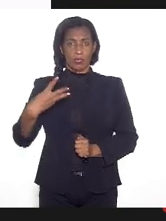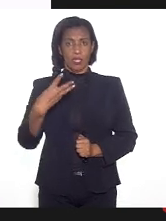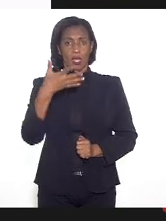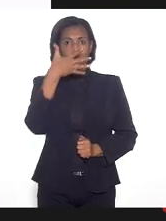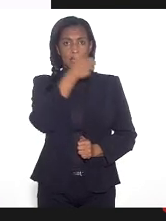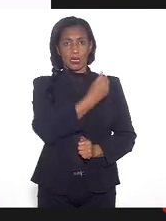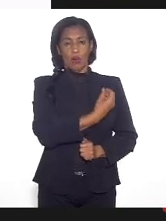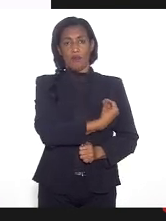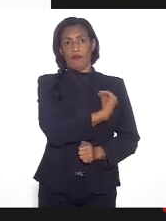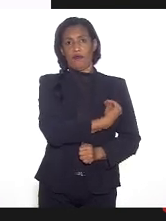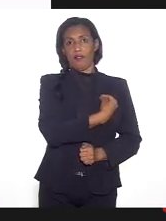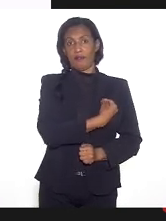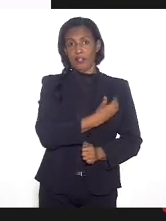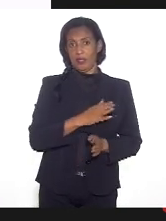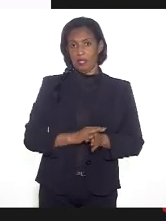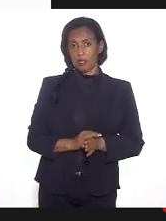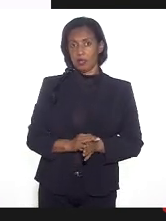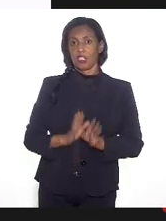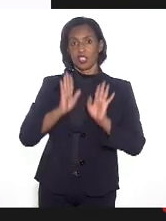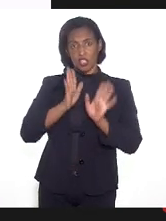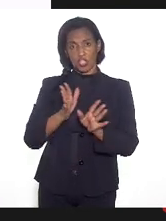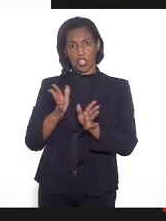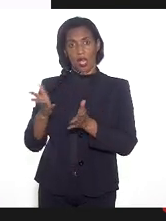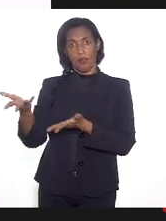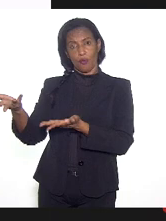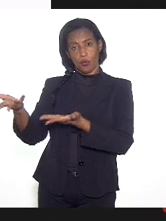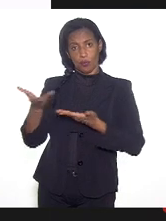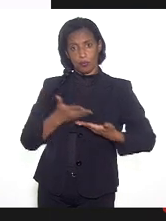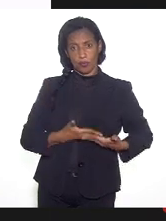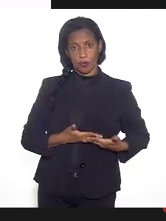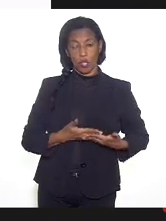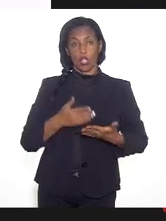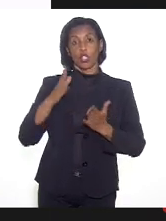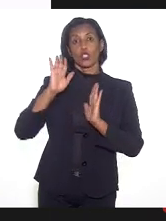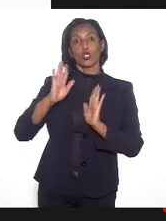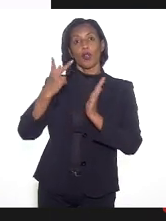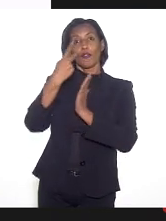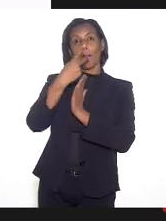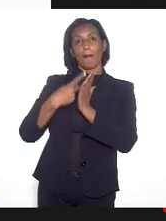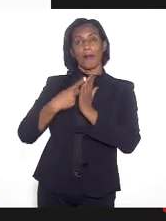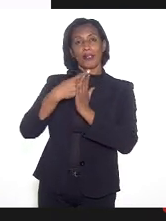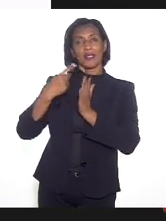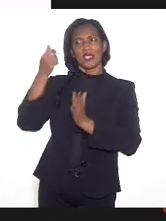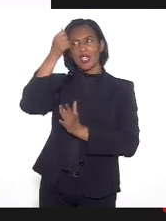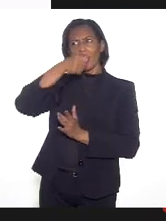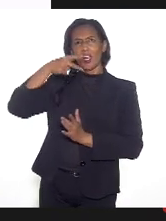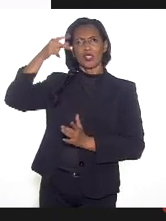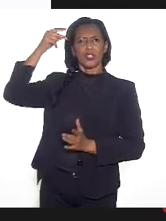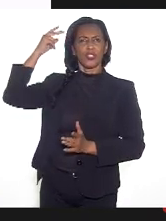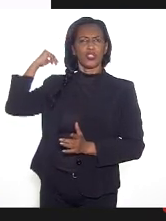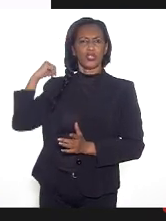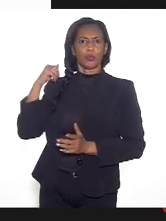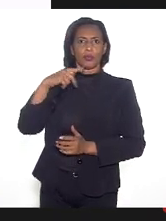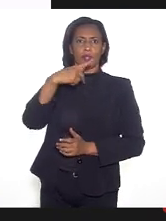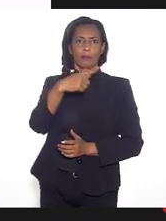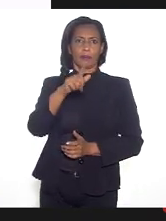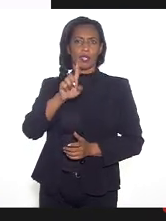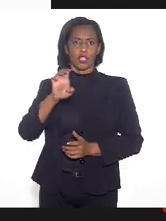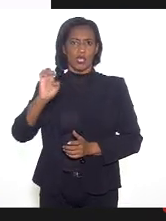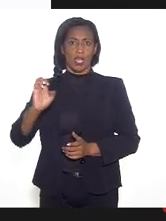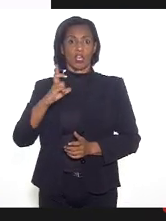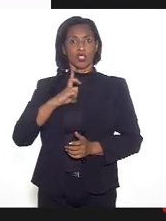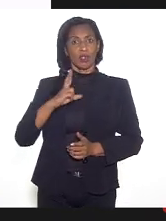chamados em 2019, mas só que ficou um parecer antigo da PGR. E lá já tem o orçamento, já tem as